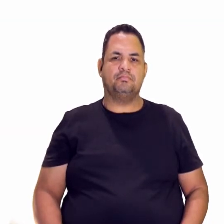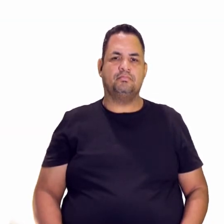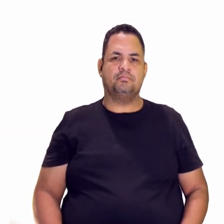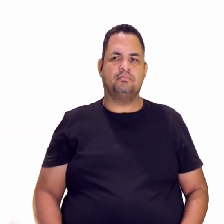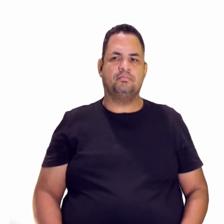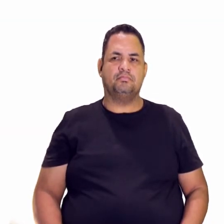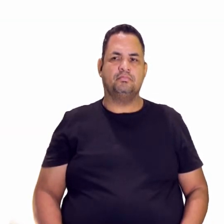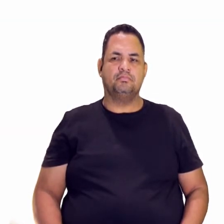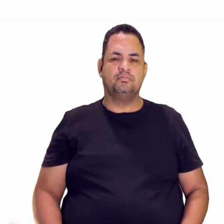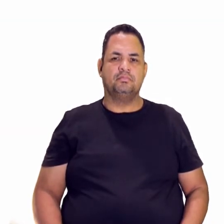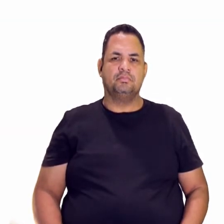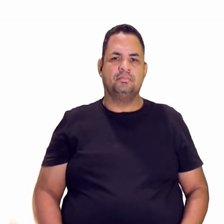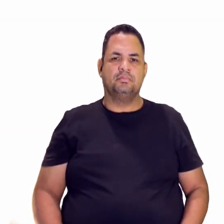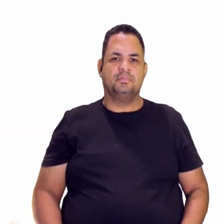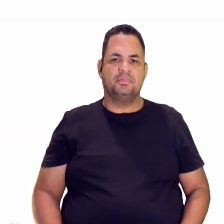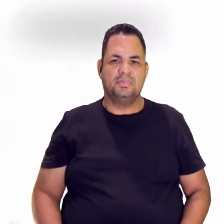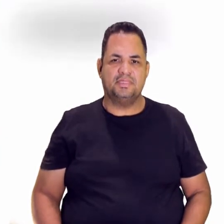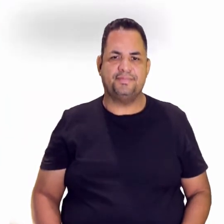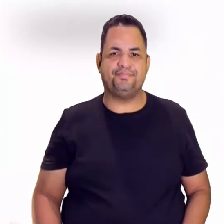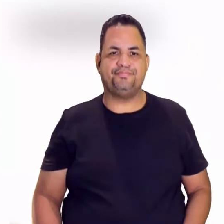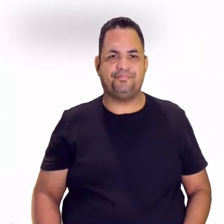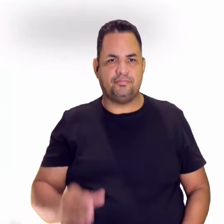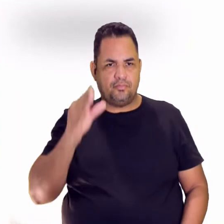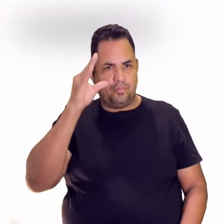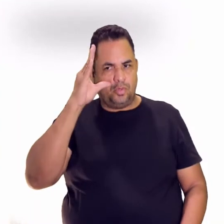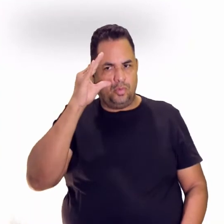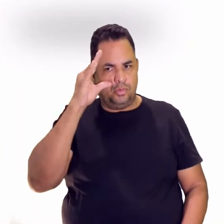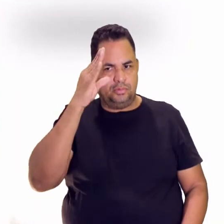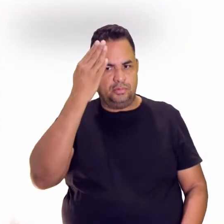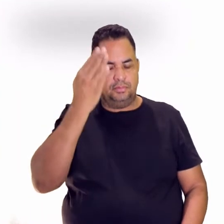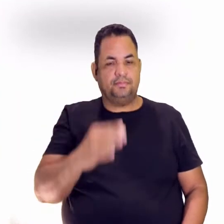olhado. Então, vamos ver aqui uma curiosidade.